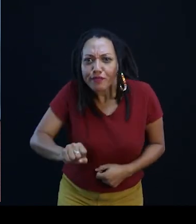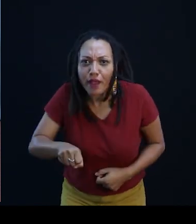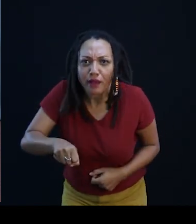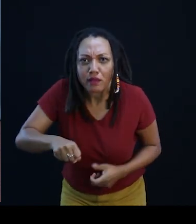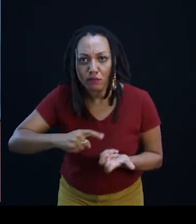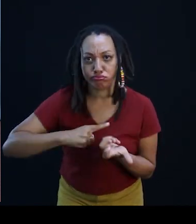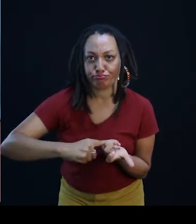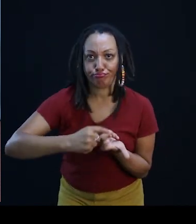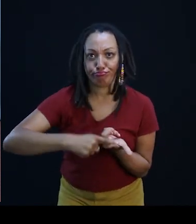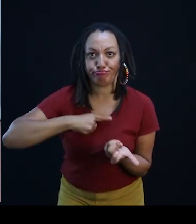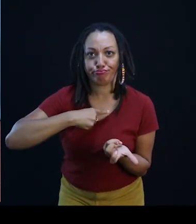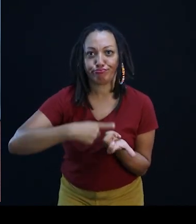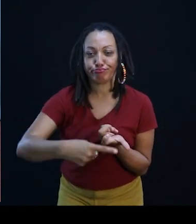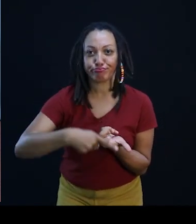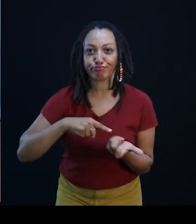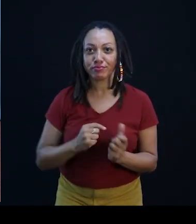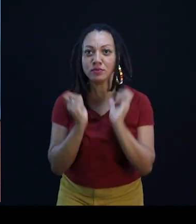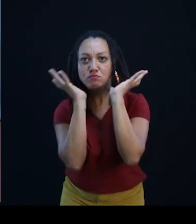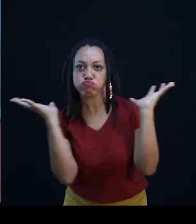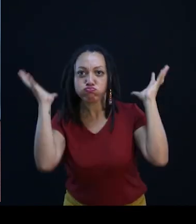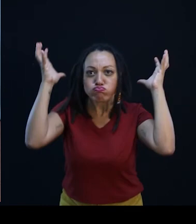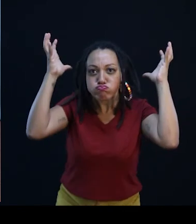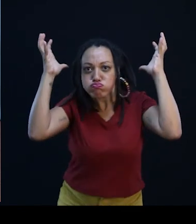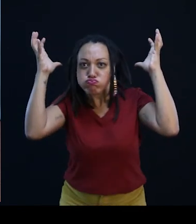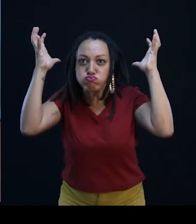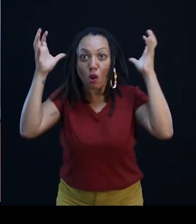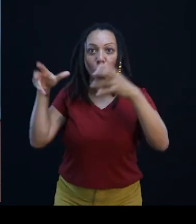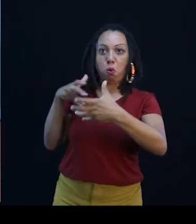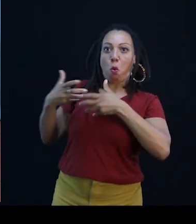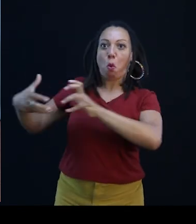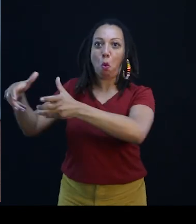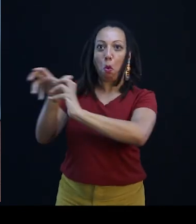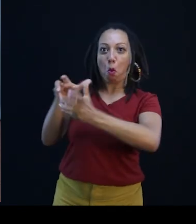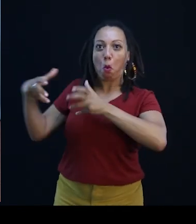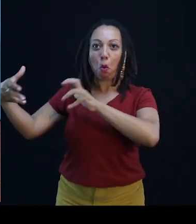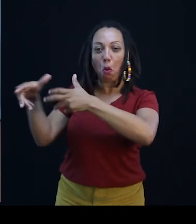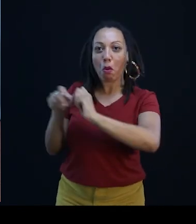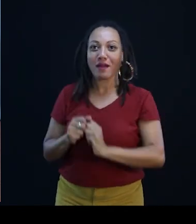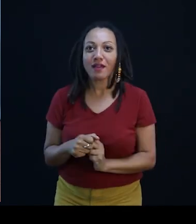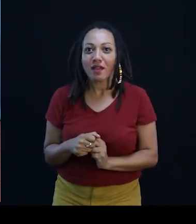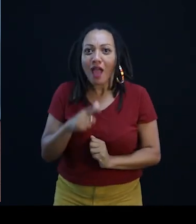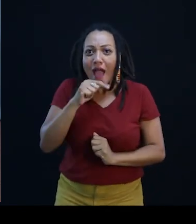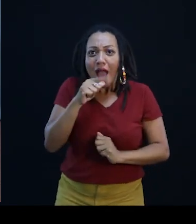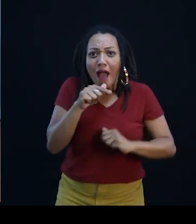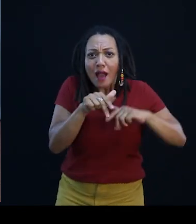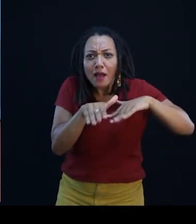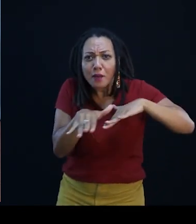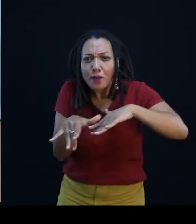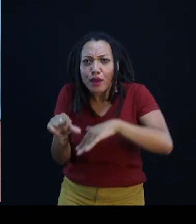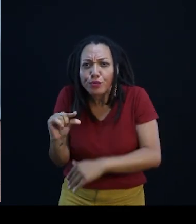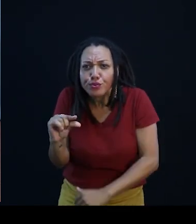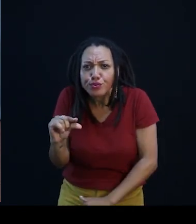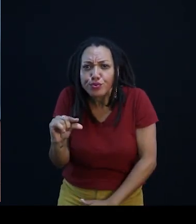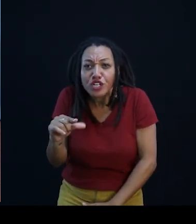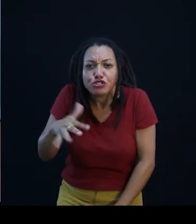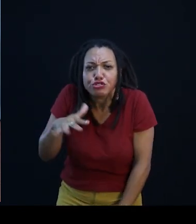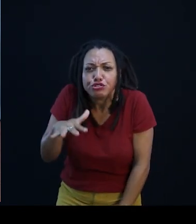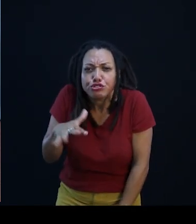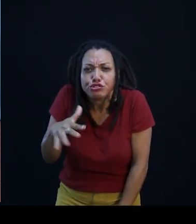assim, com a trouxa desse tamanho e a água pequenininha.